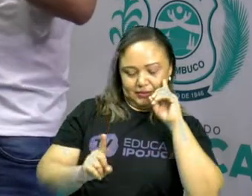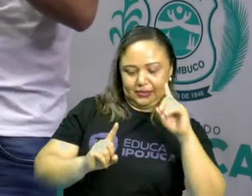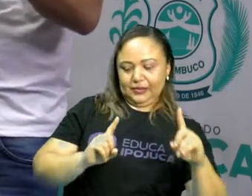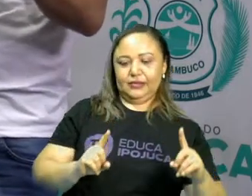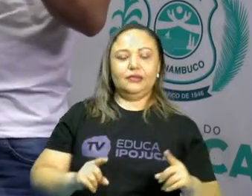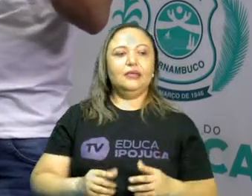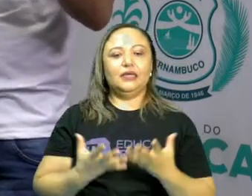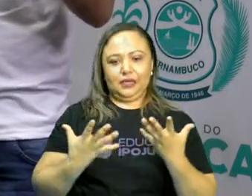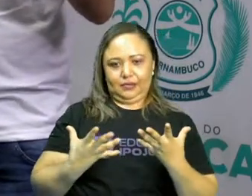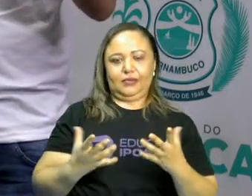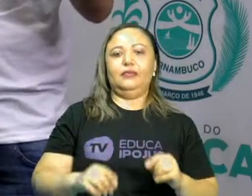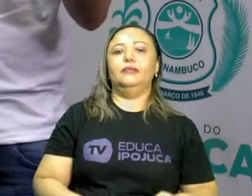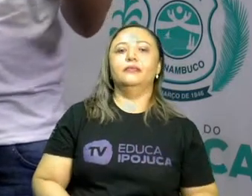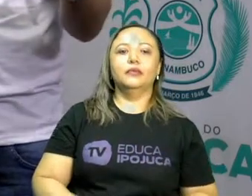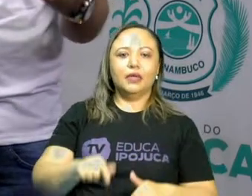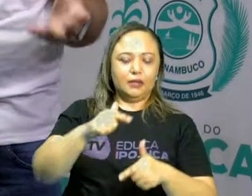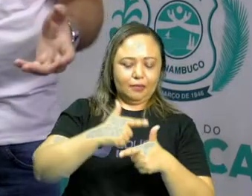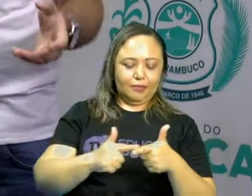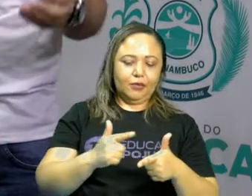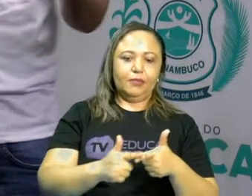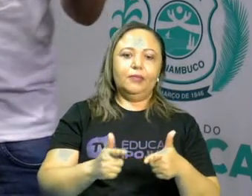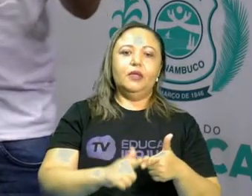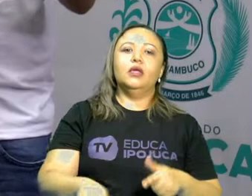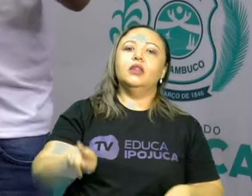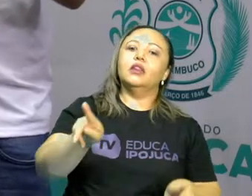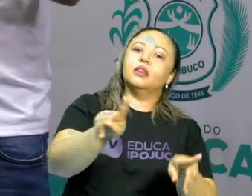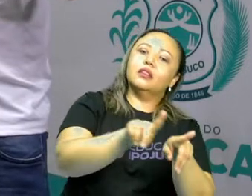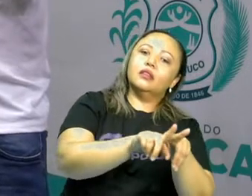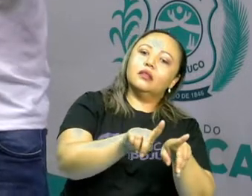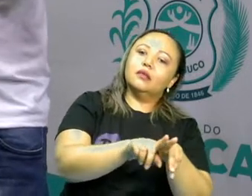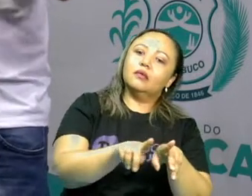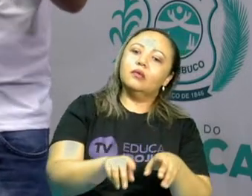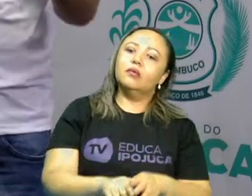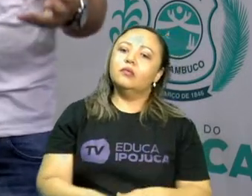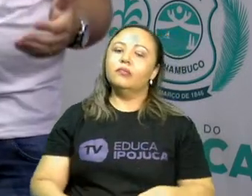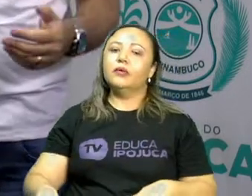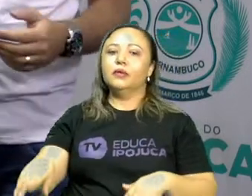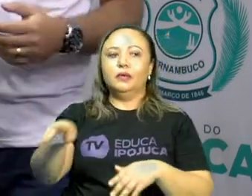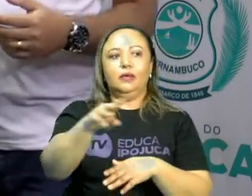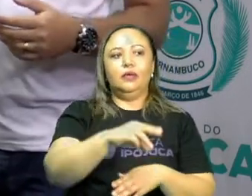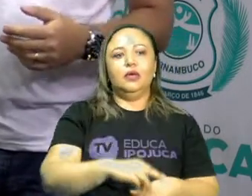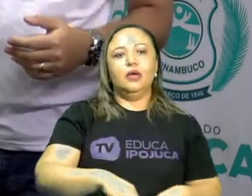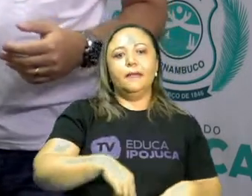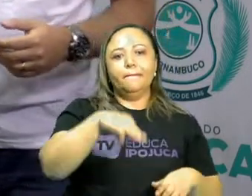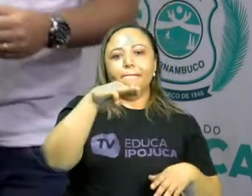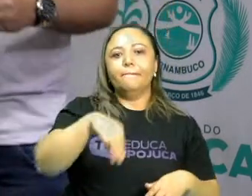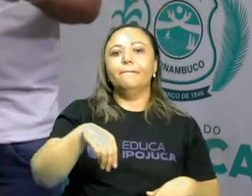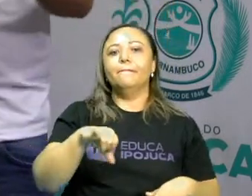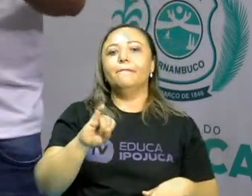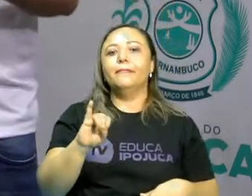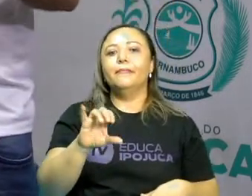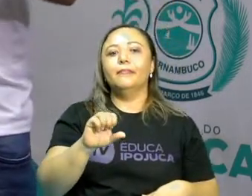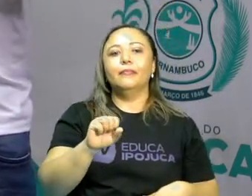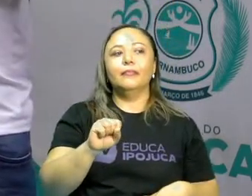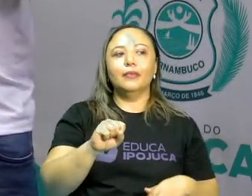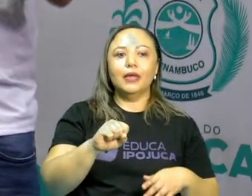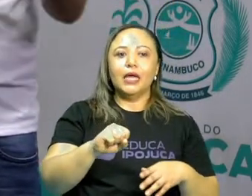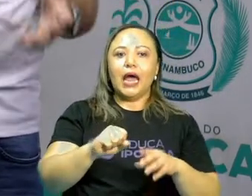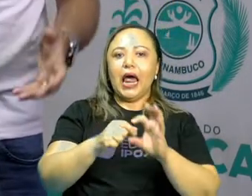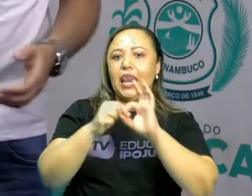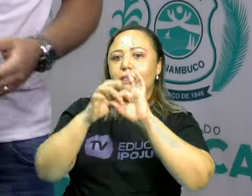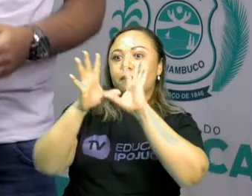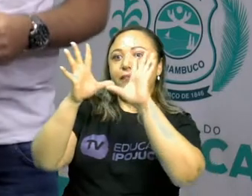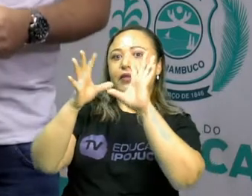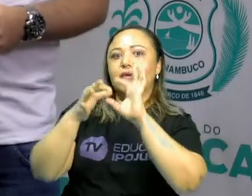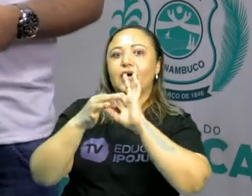também vamos ter os ideais iluministas né e viagem iluministas de um sou até né aquelas ideias de